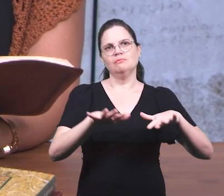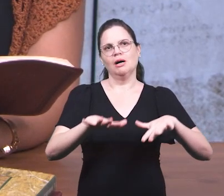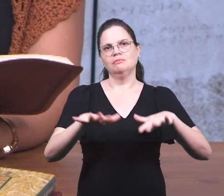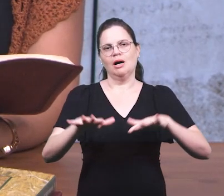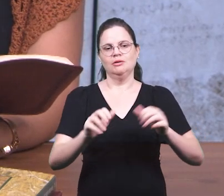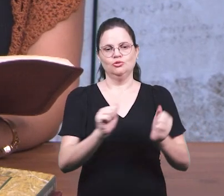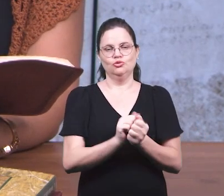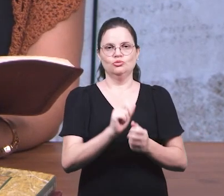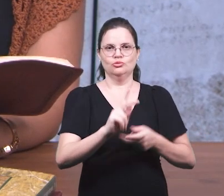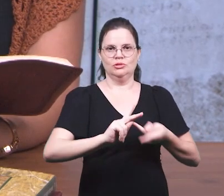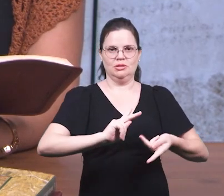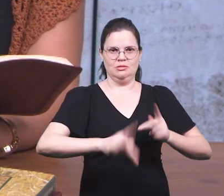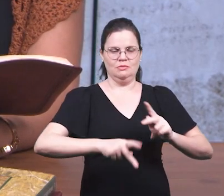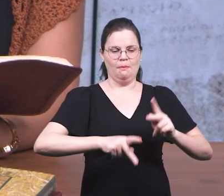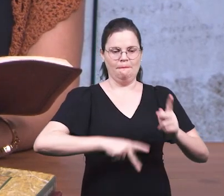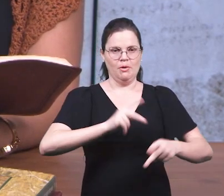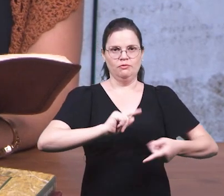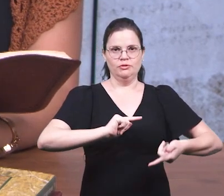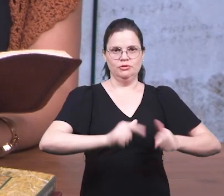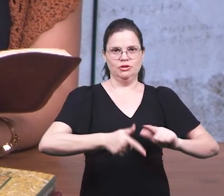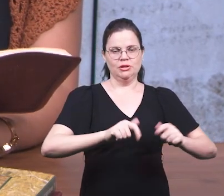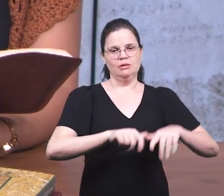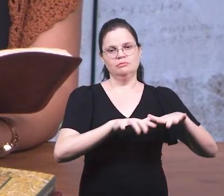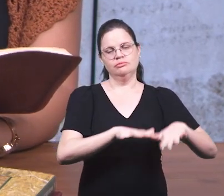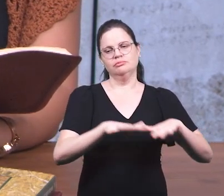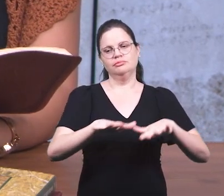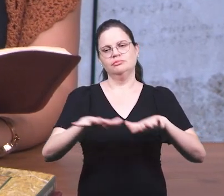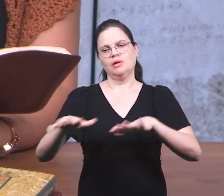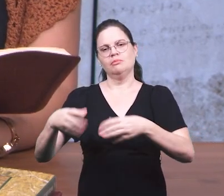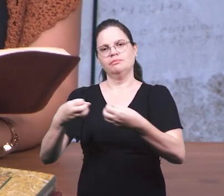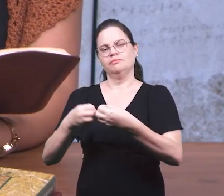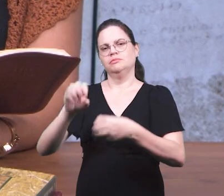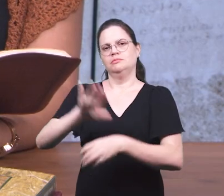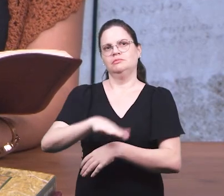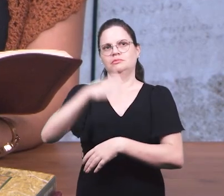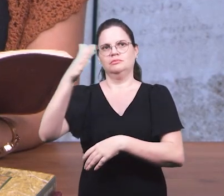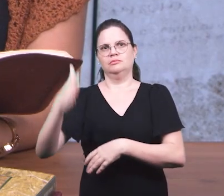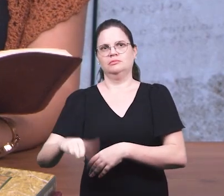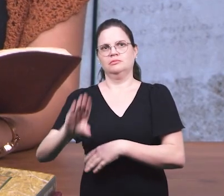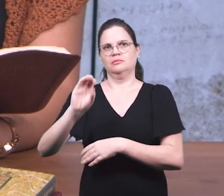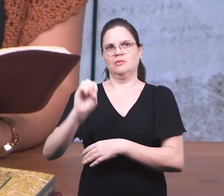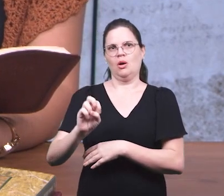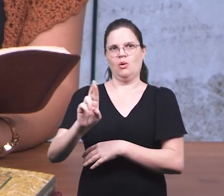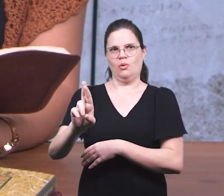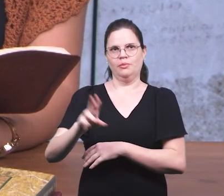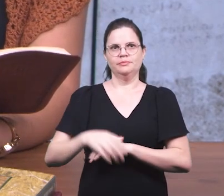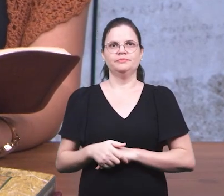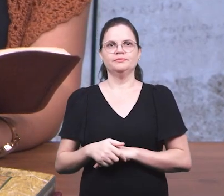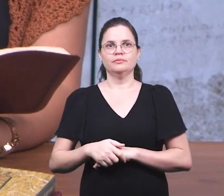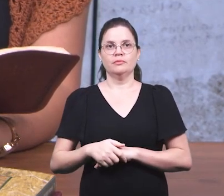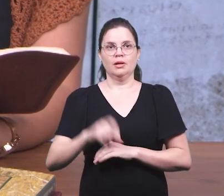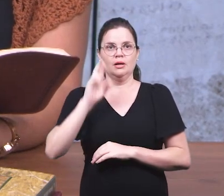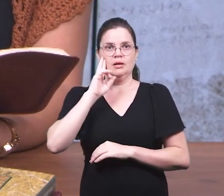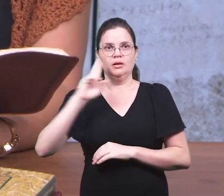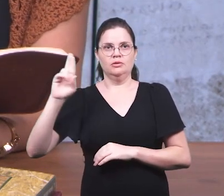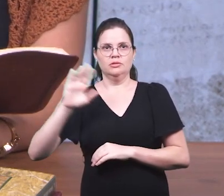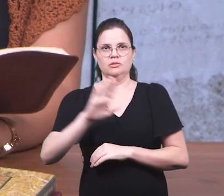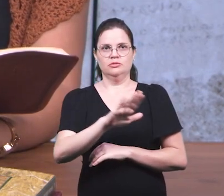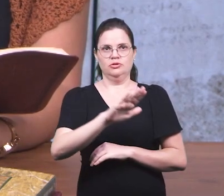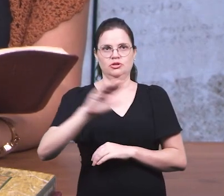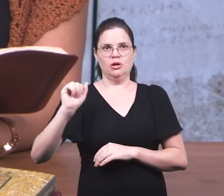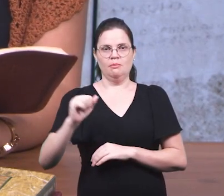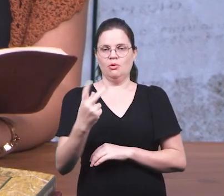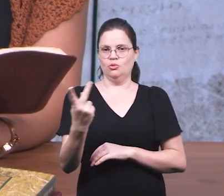toda a congregação, vieram ao monte de Or. E falou o Senhor a Moisés e Arão no monte de